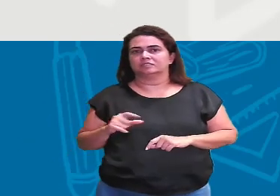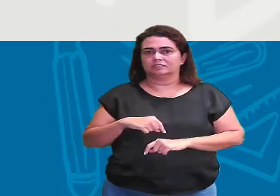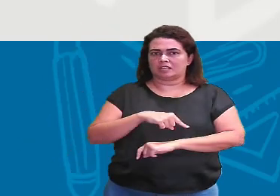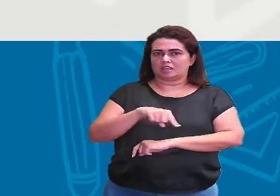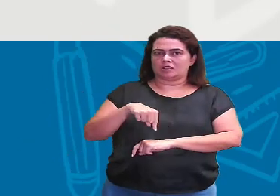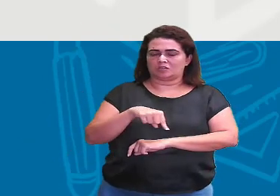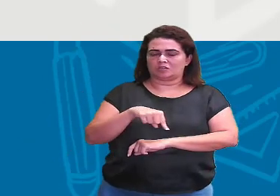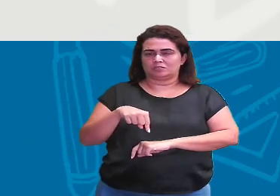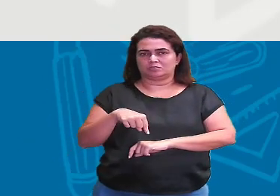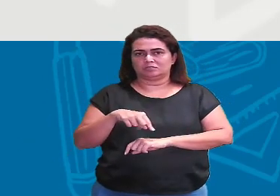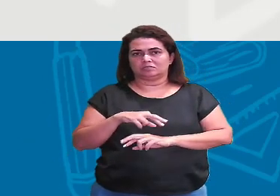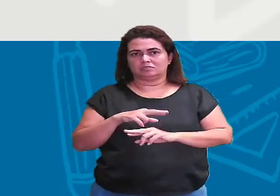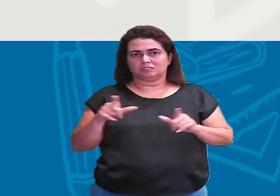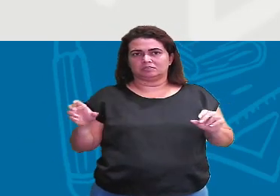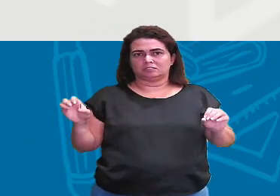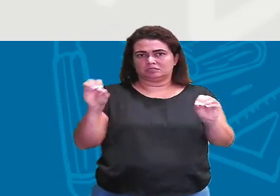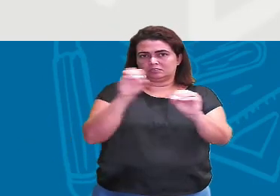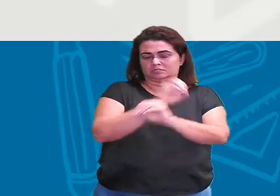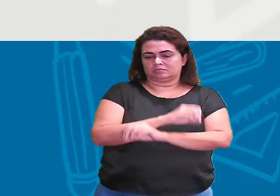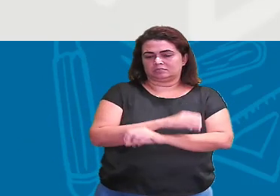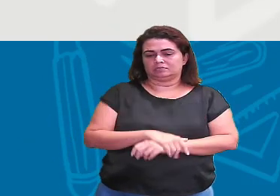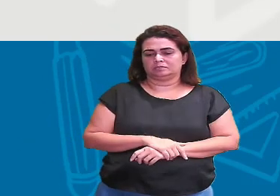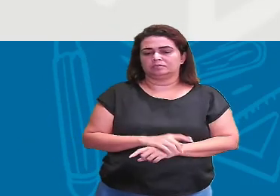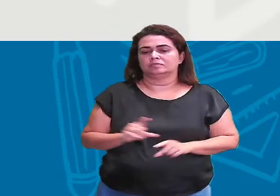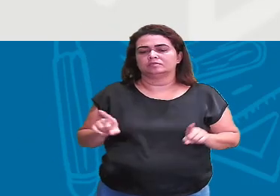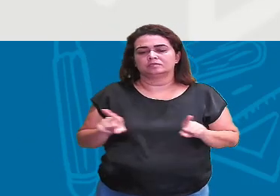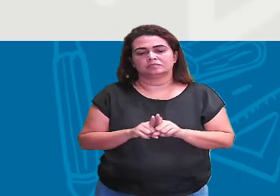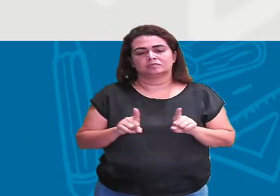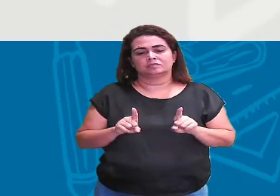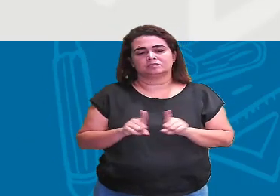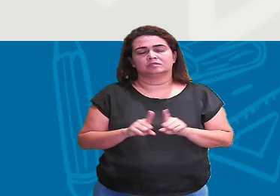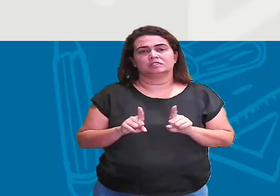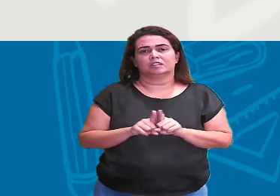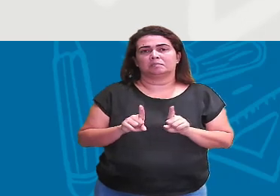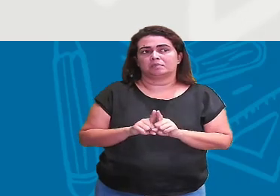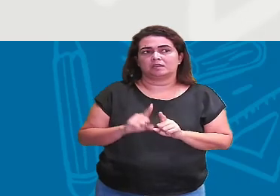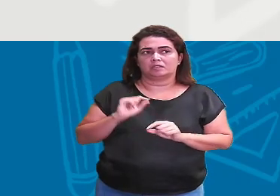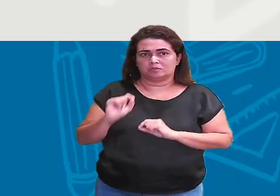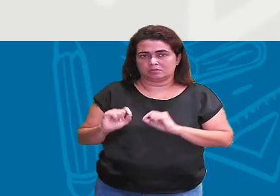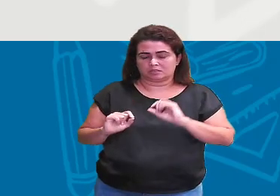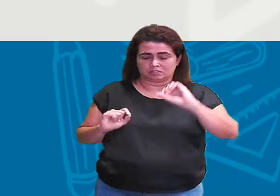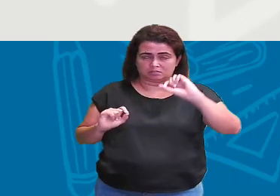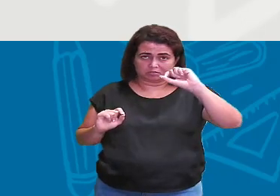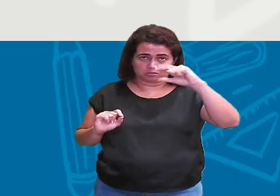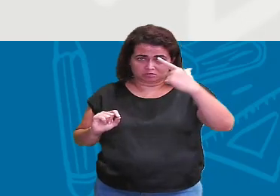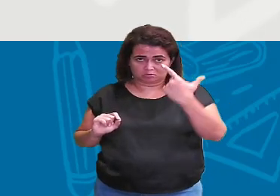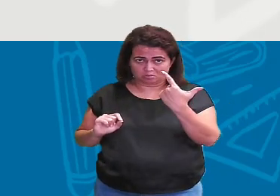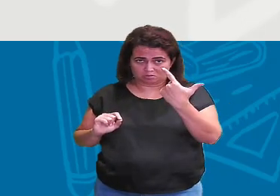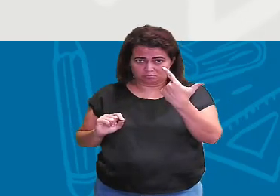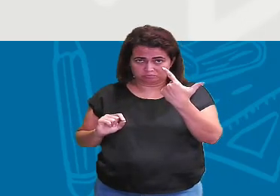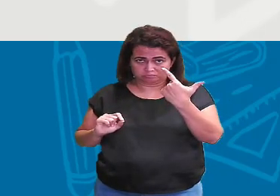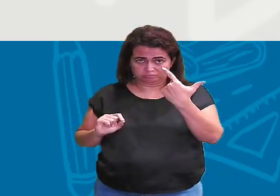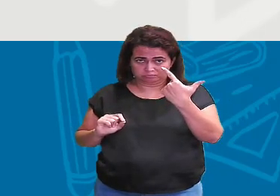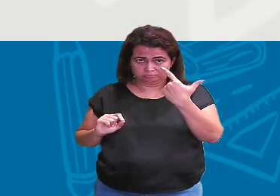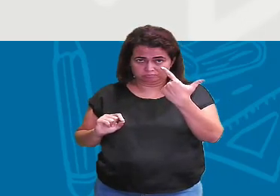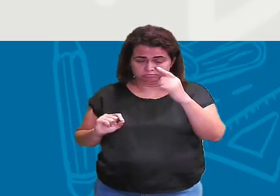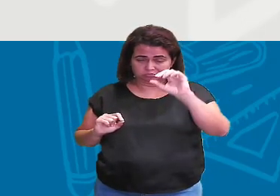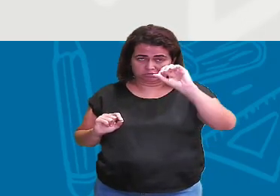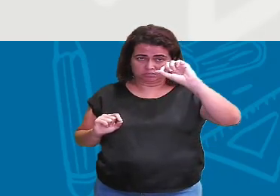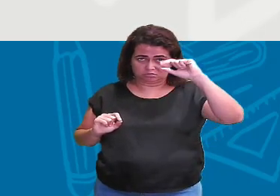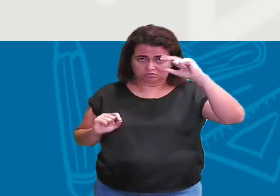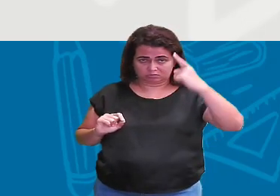relógio, né? E ela também se desloca ao redor do Sol, né? Faz esse movimento de